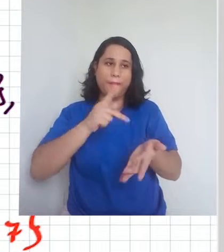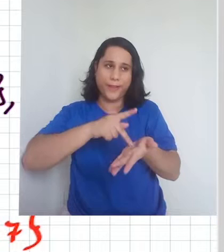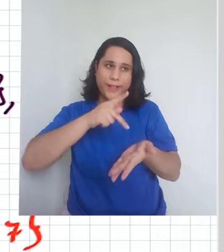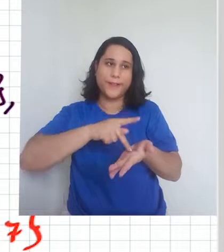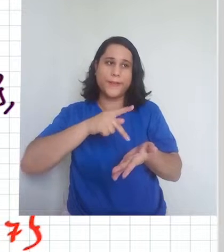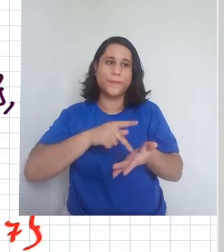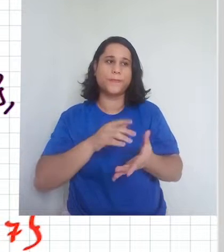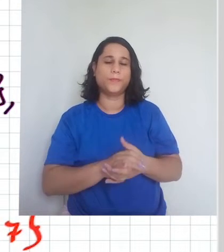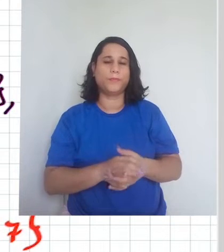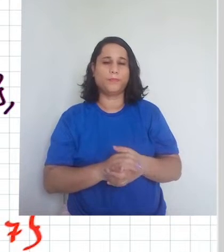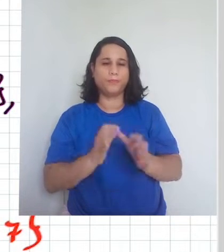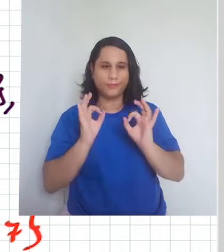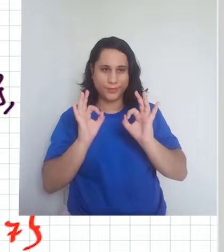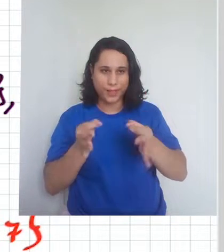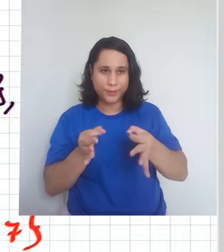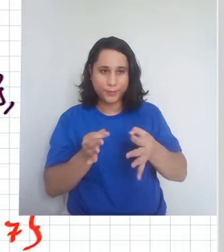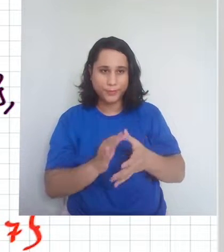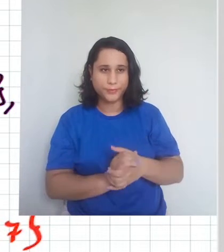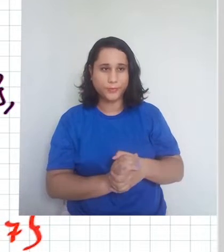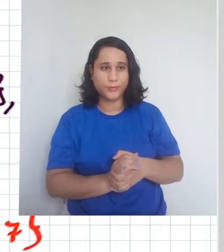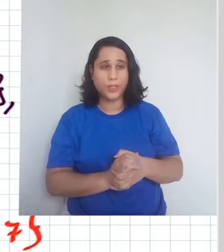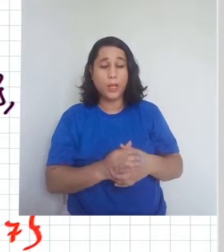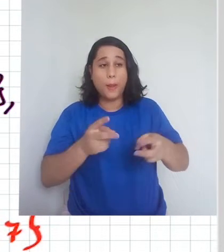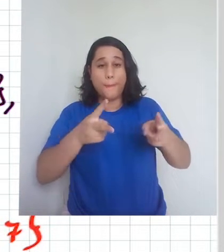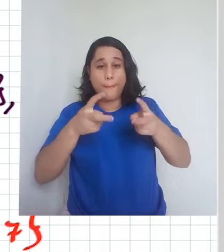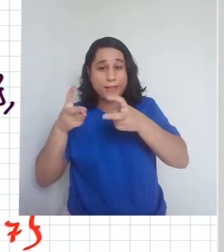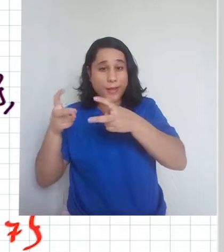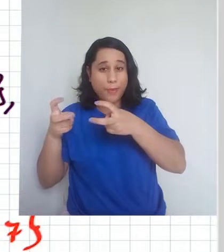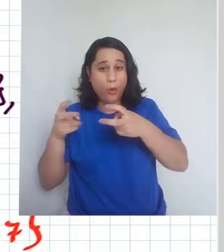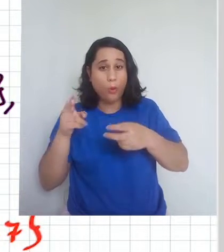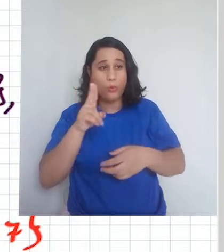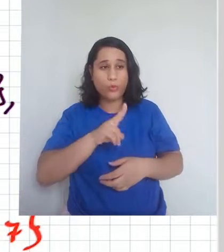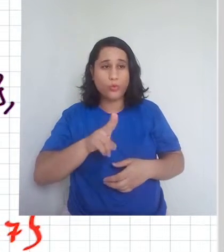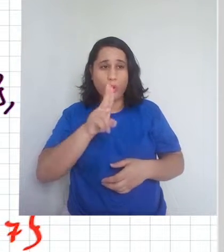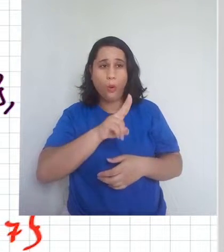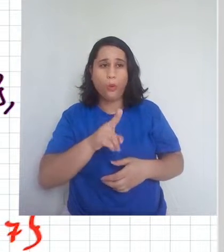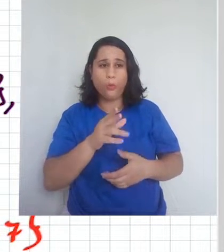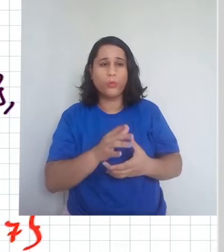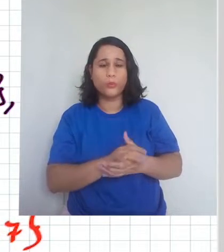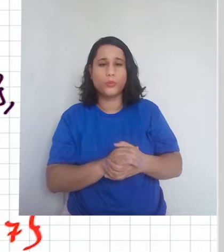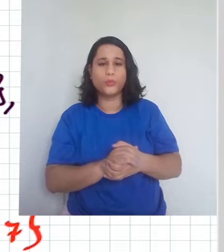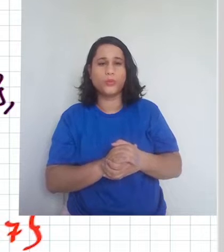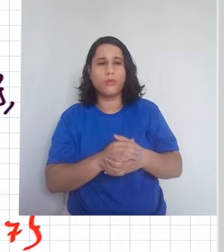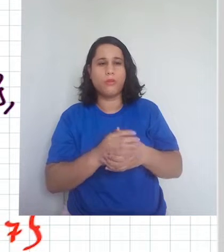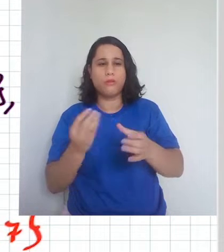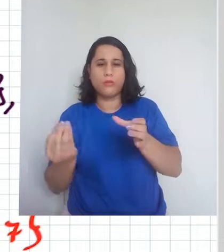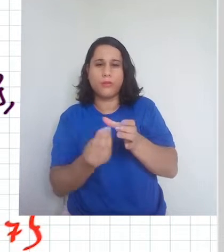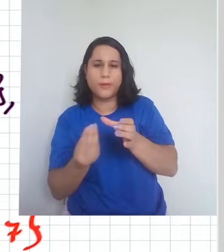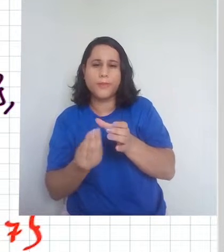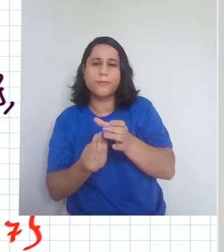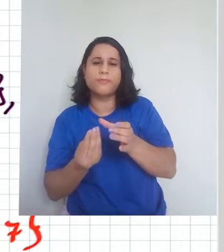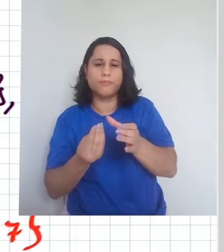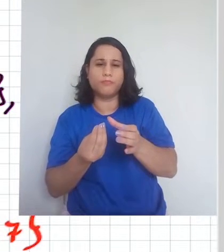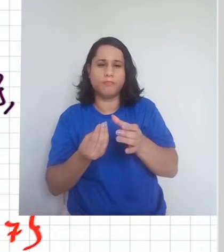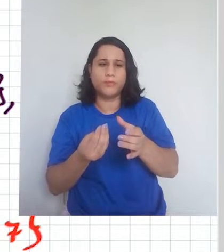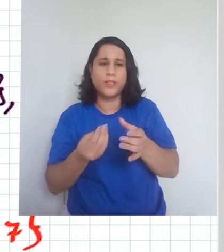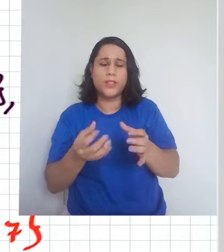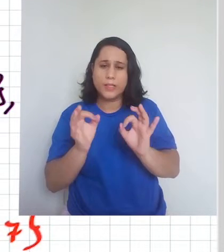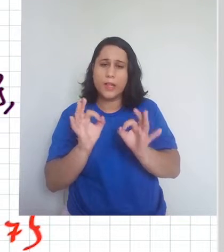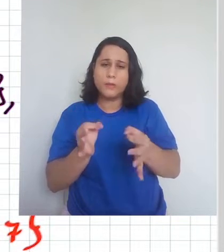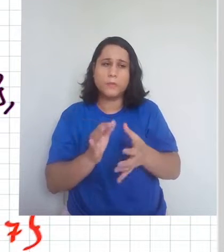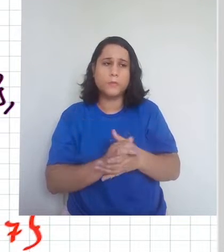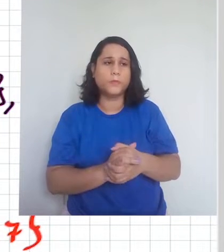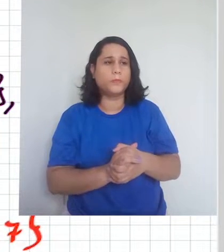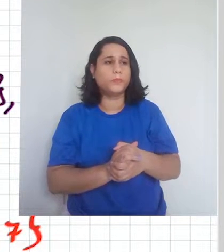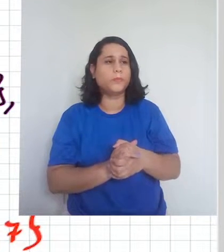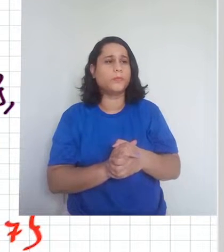verdadeira, tá bom? Note que ele utilizou todos os elementos aí de forma correta. Vamos ao